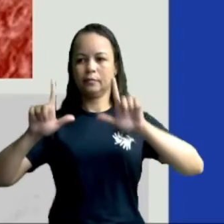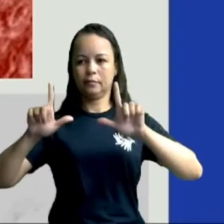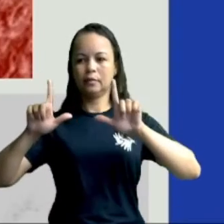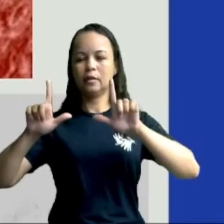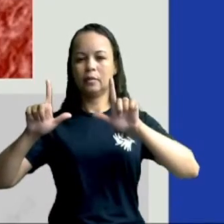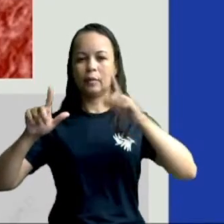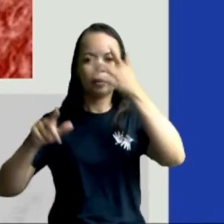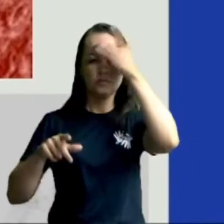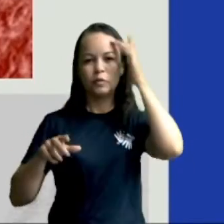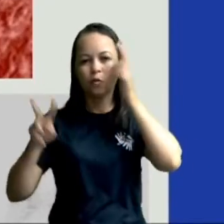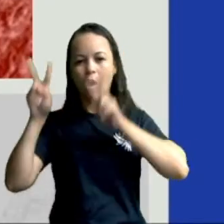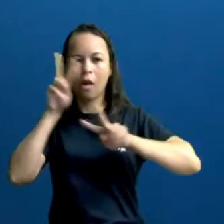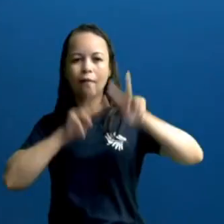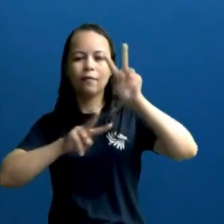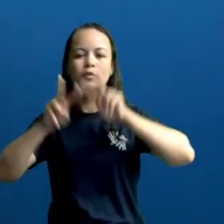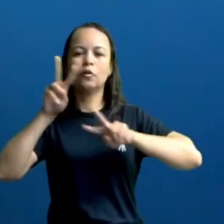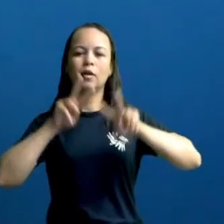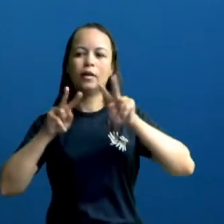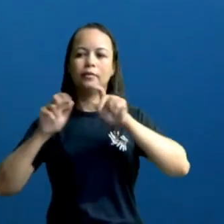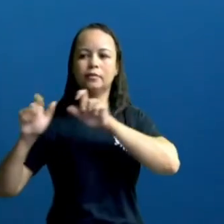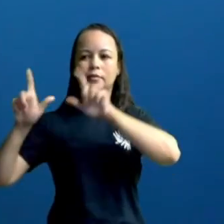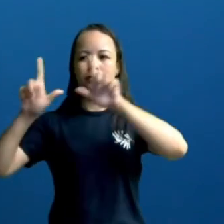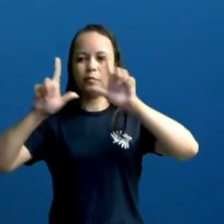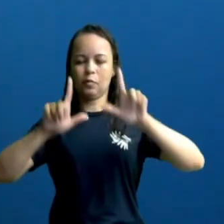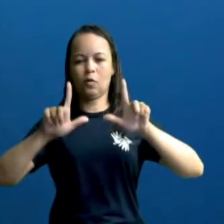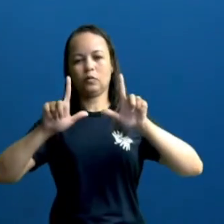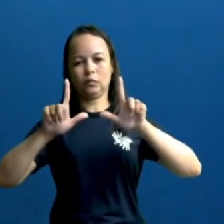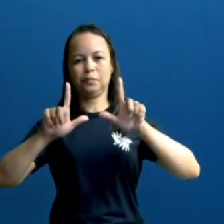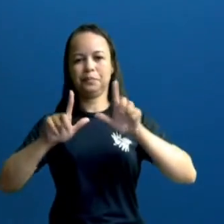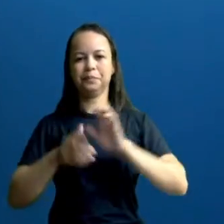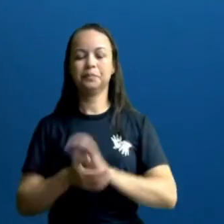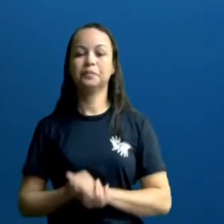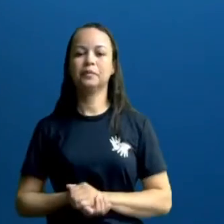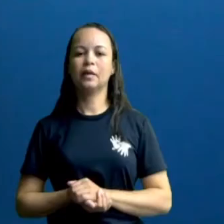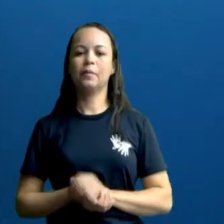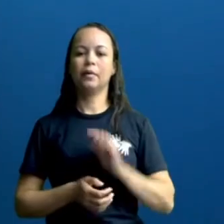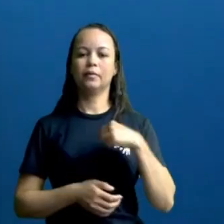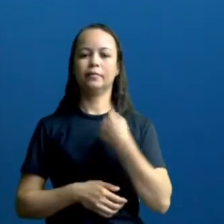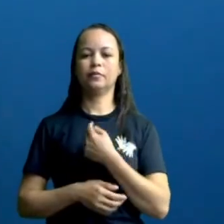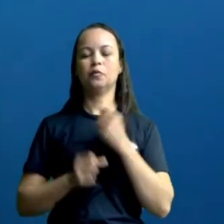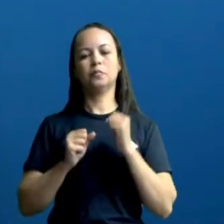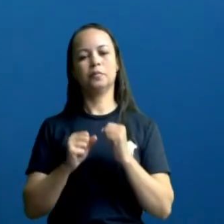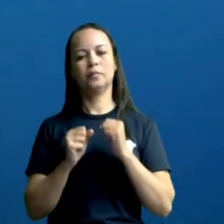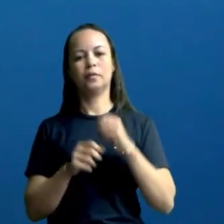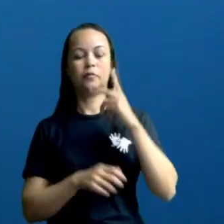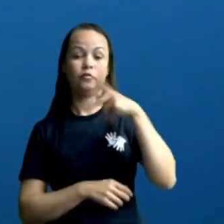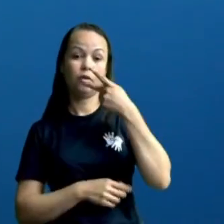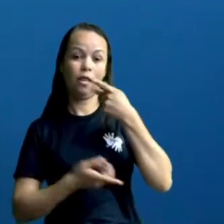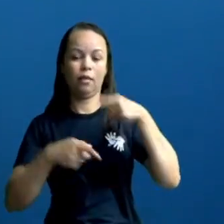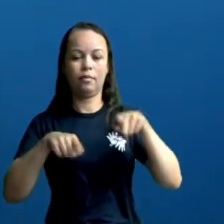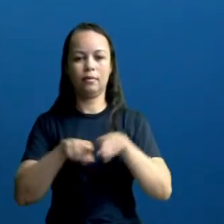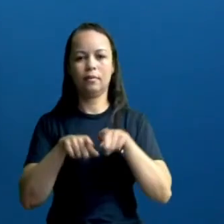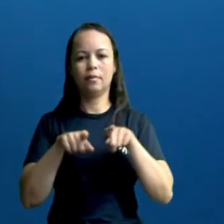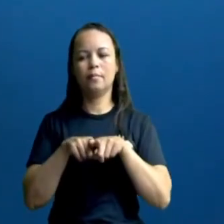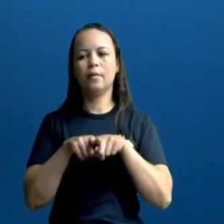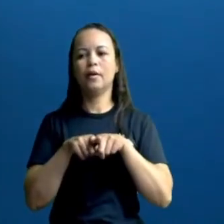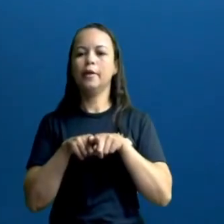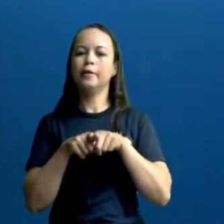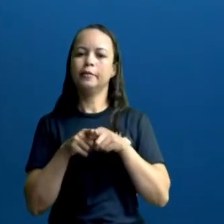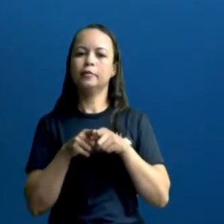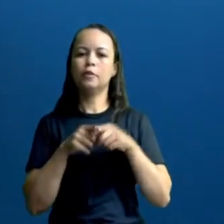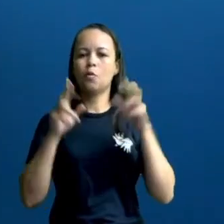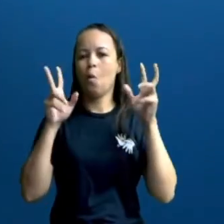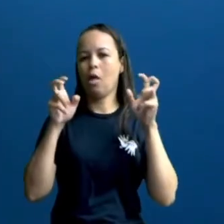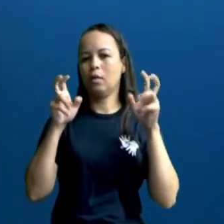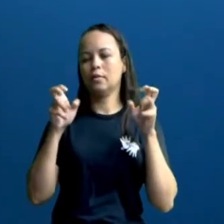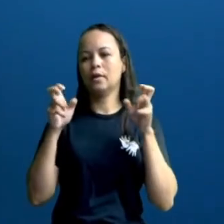pessoal visualizar. Já vou pedir para a produção ir para o nosso próximo slide agora, para que a gente possa falar também de um assunto que agora, ao